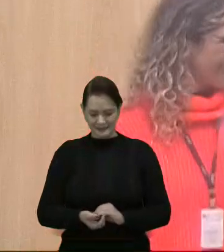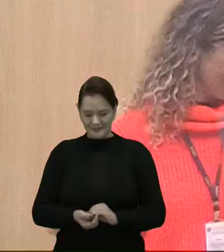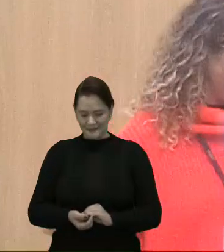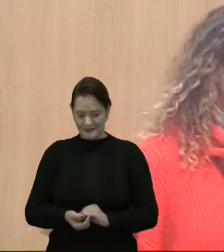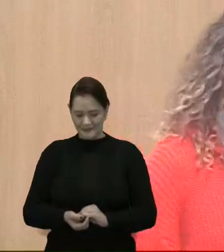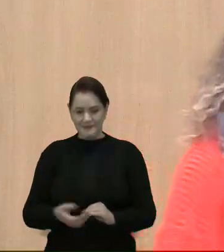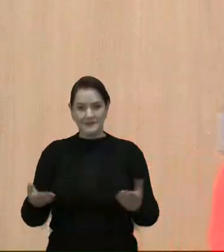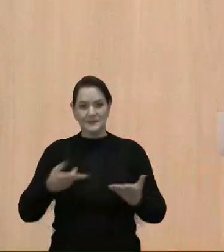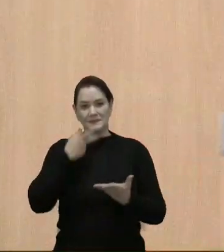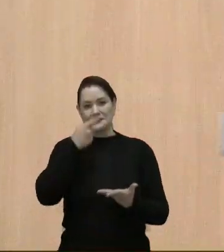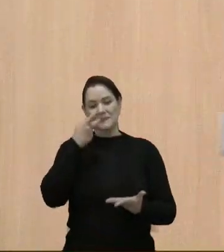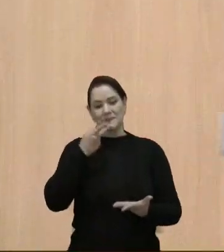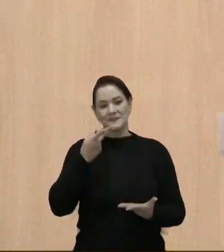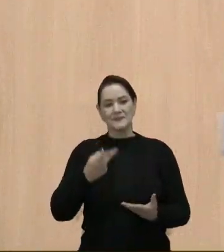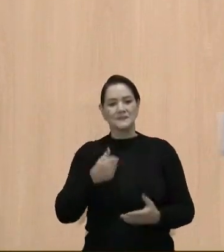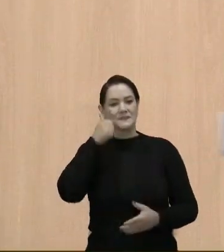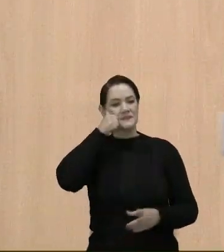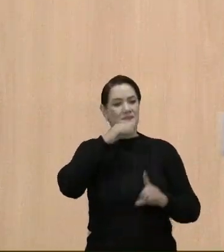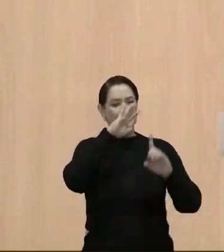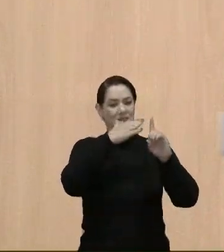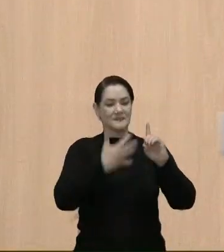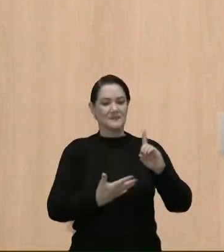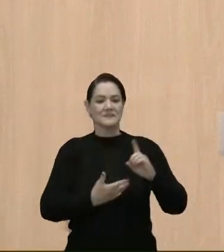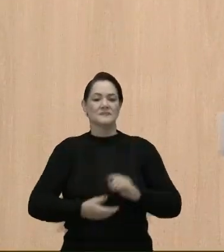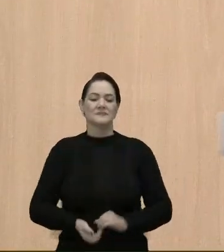concedemos a palavra à homenageada.